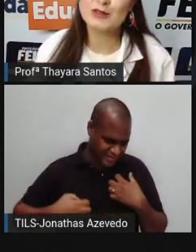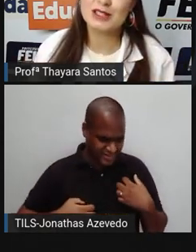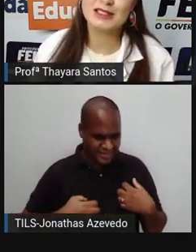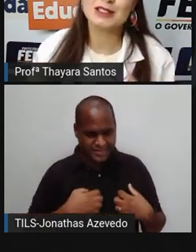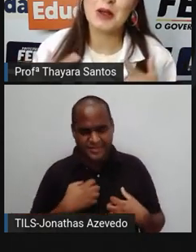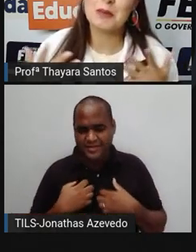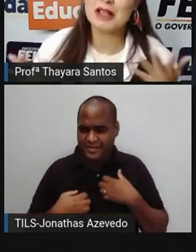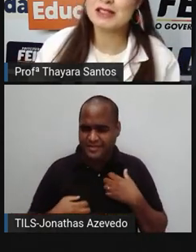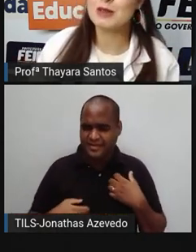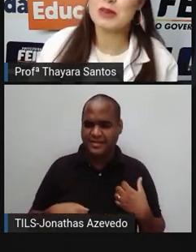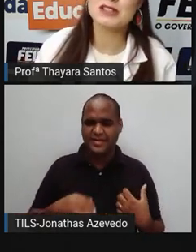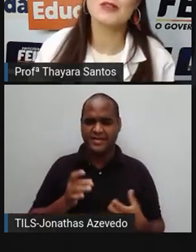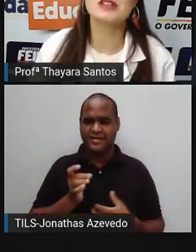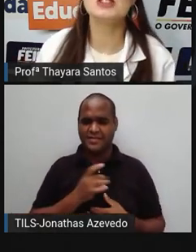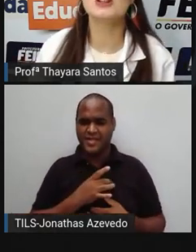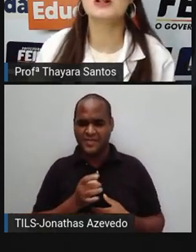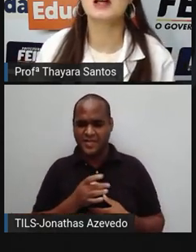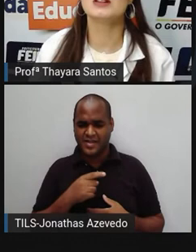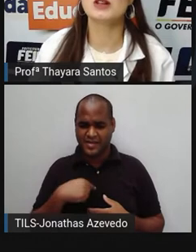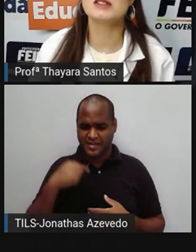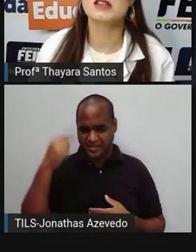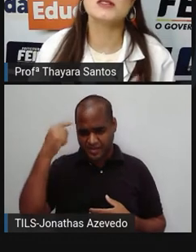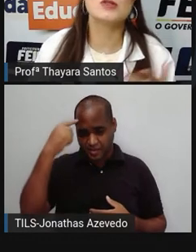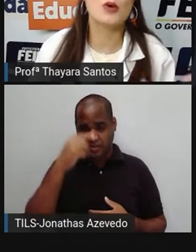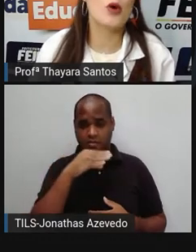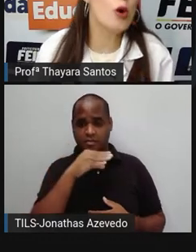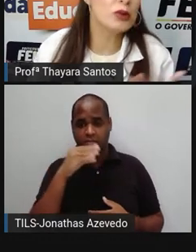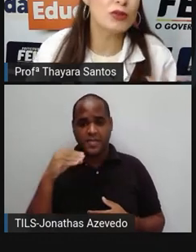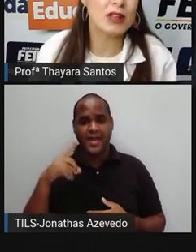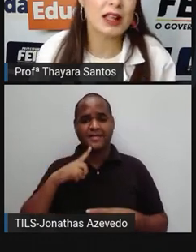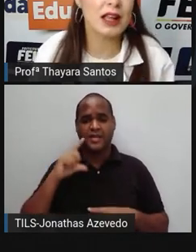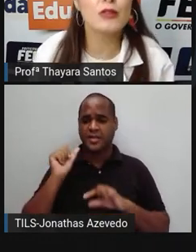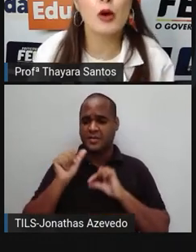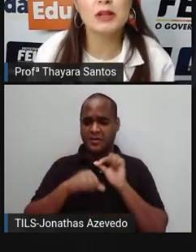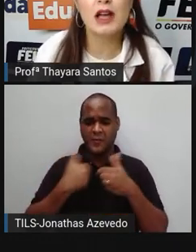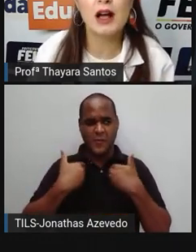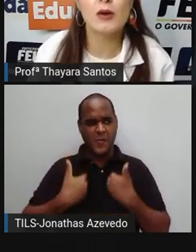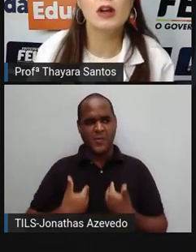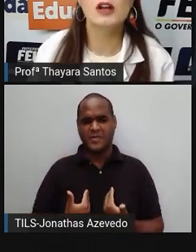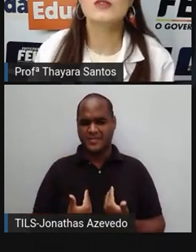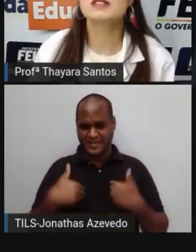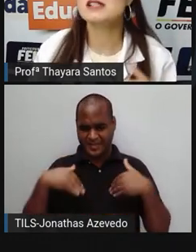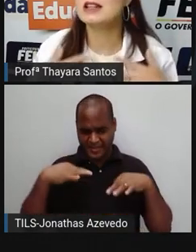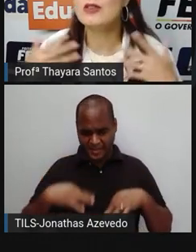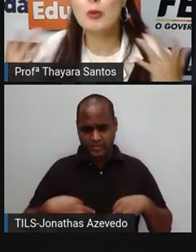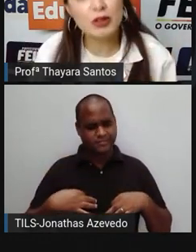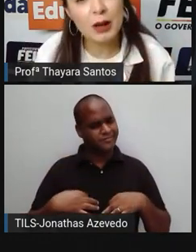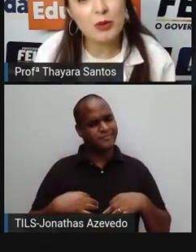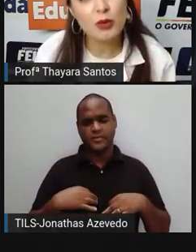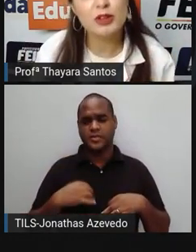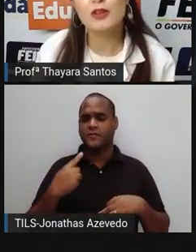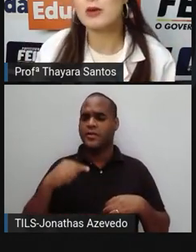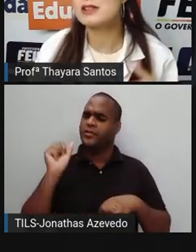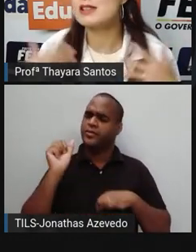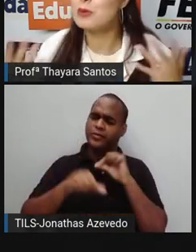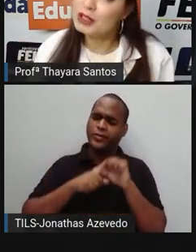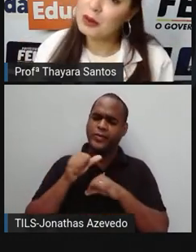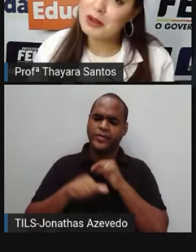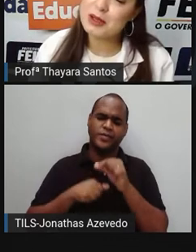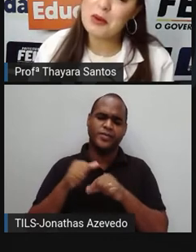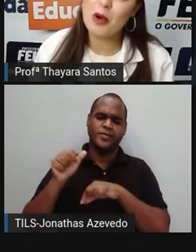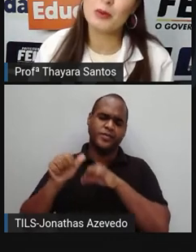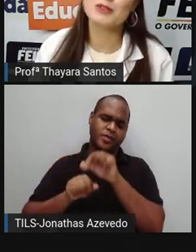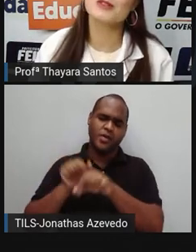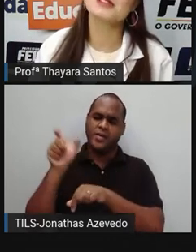talvez vocês estão passando por essa fase a adolescência e o seu corpo não tá naquela forma ideal Vocês ainda vão mudar muito vai